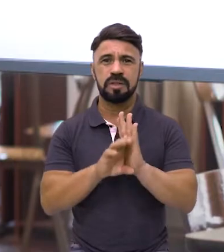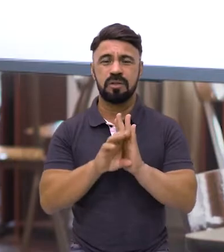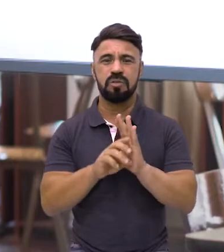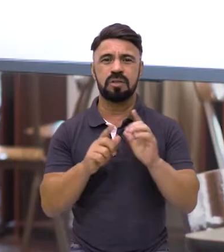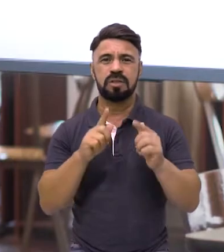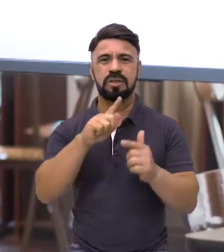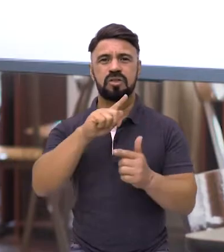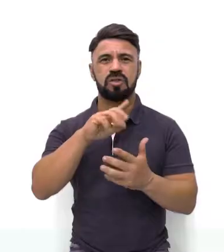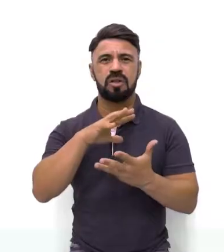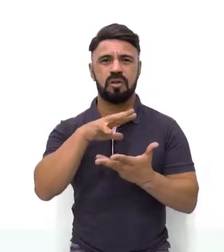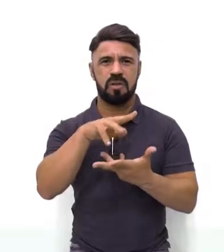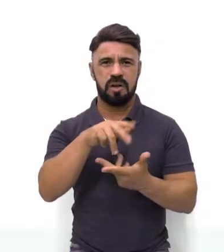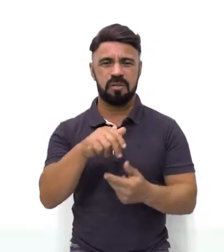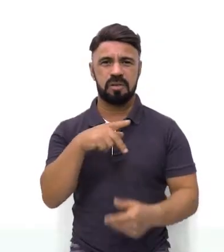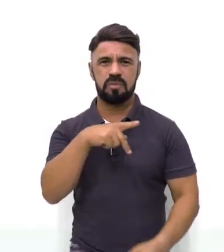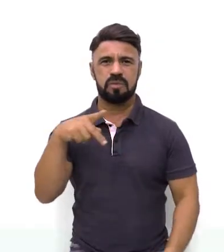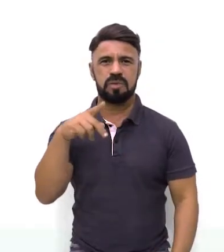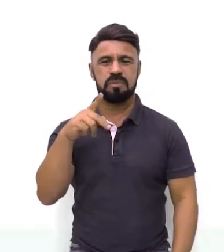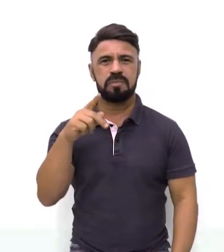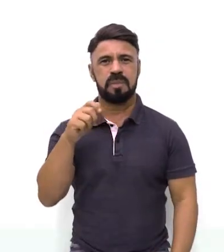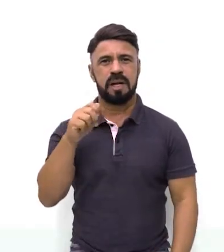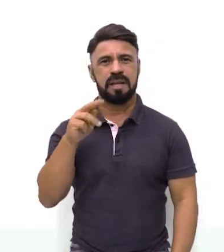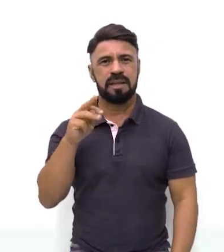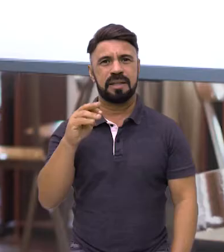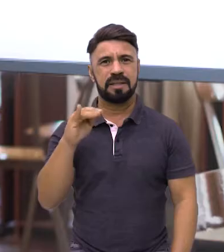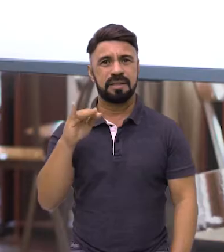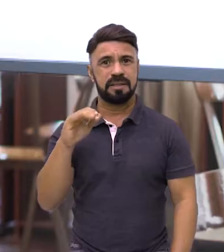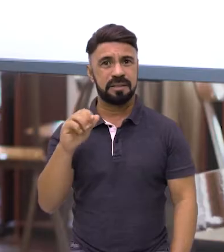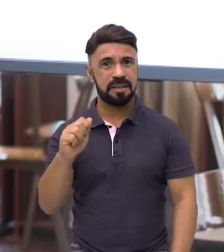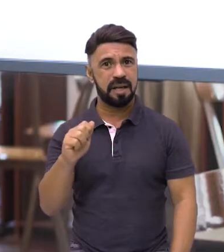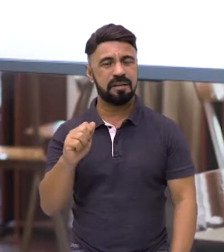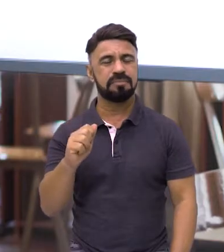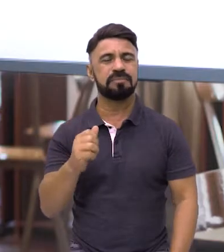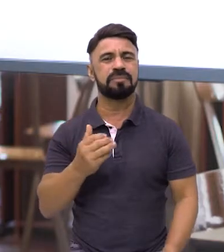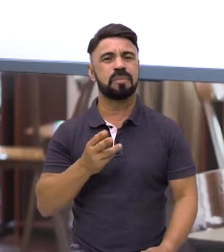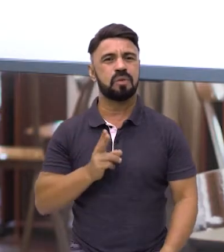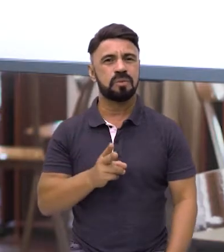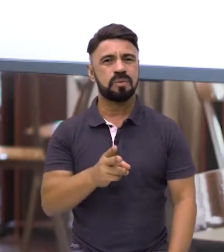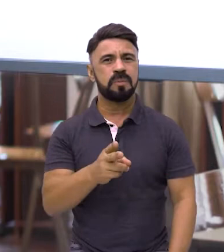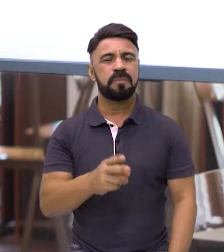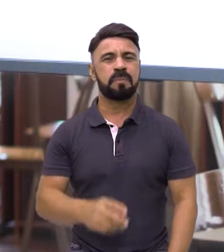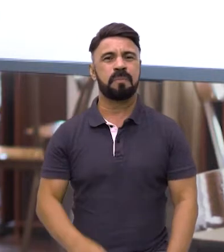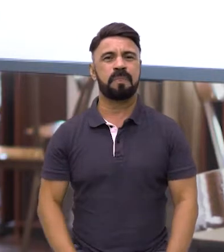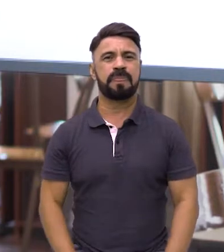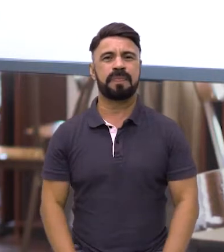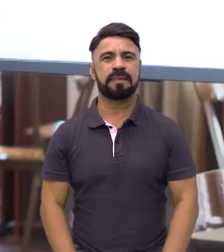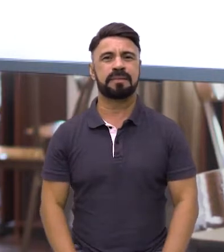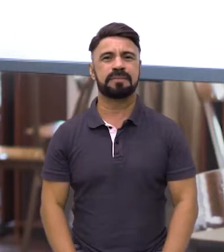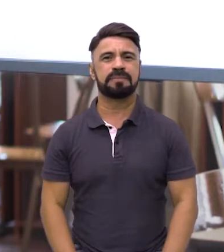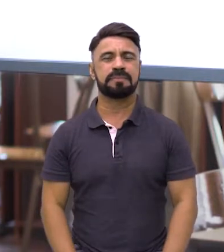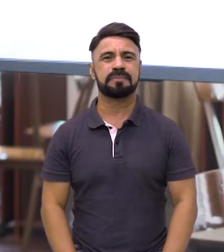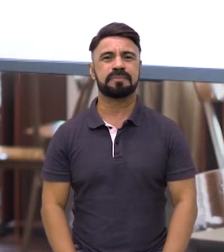de Geografia. Eu sou a professora Patrícia Januária e vamos dar continuidade.